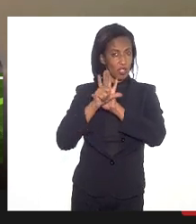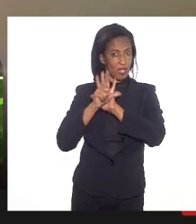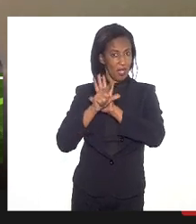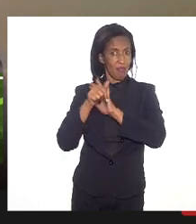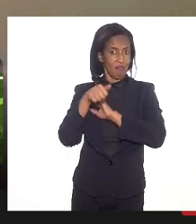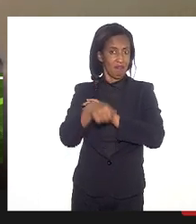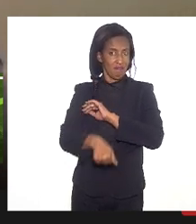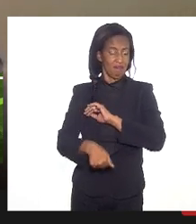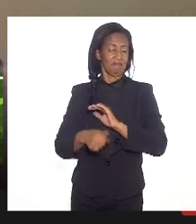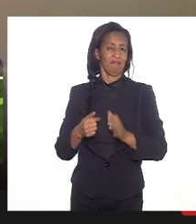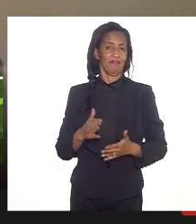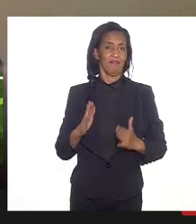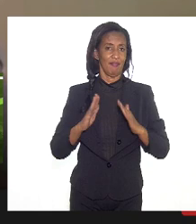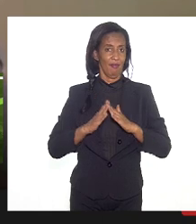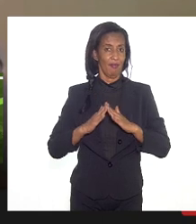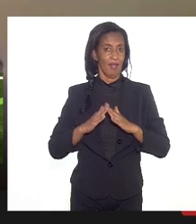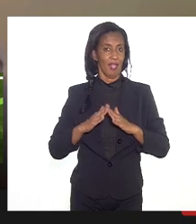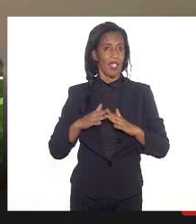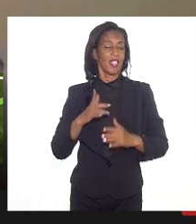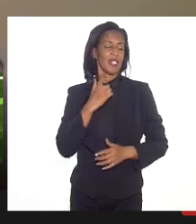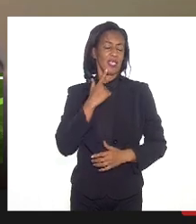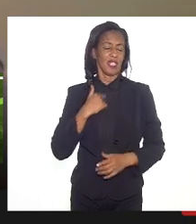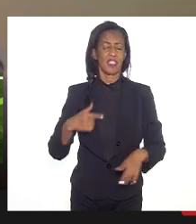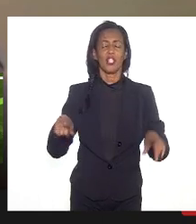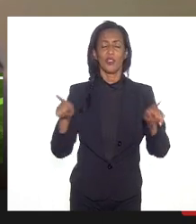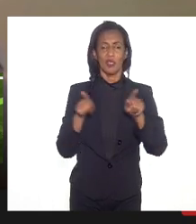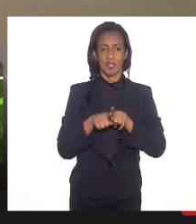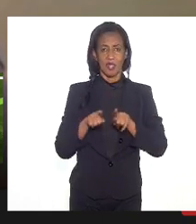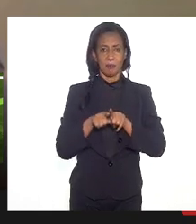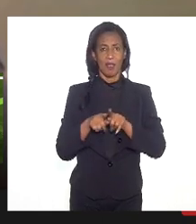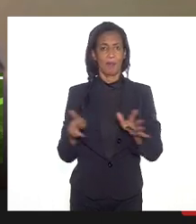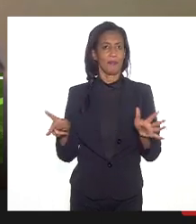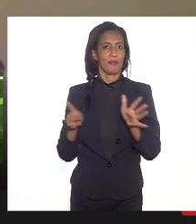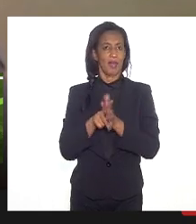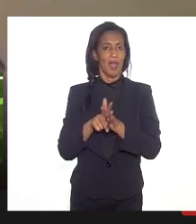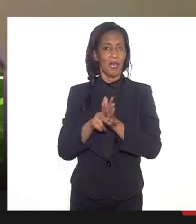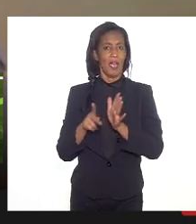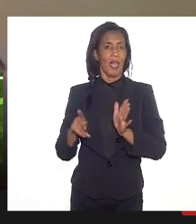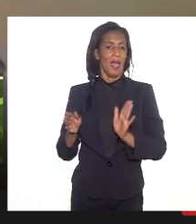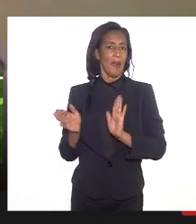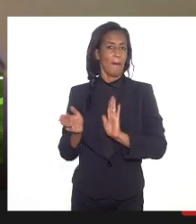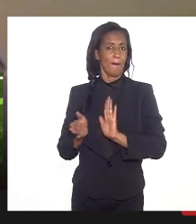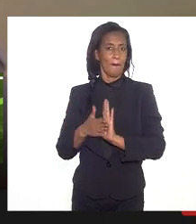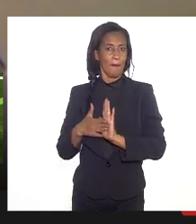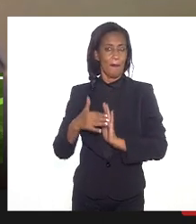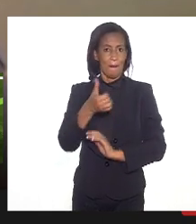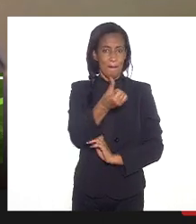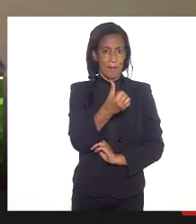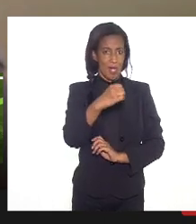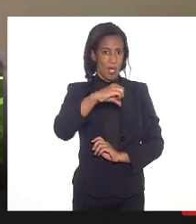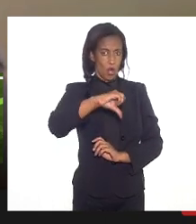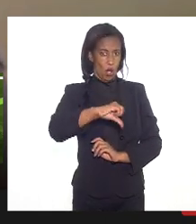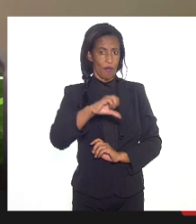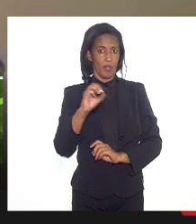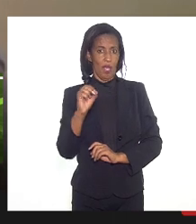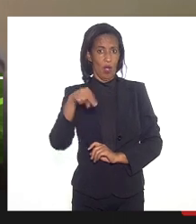natureza. Esse desejo é também parte do que a própria Convenção 69 da